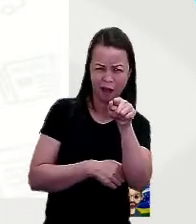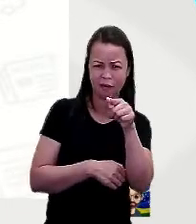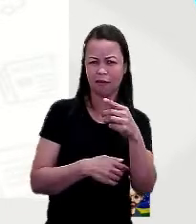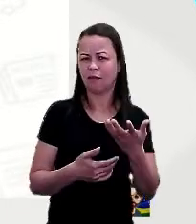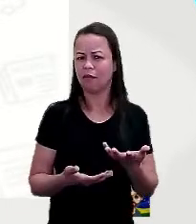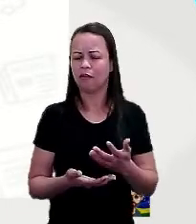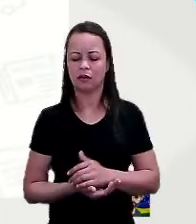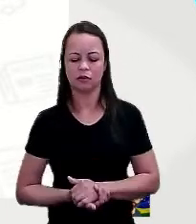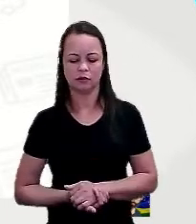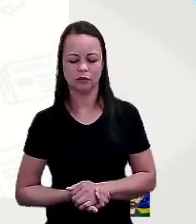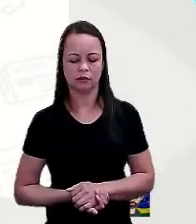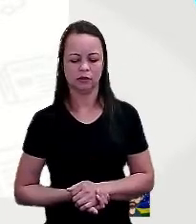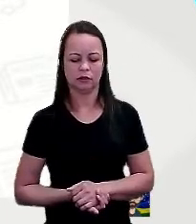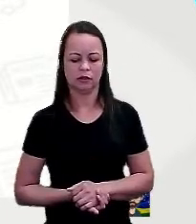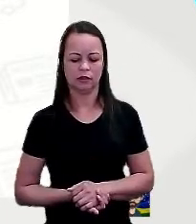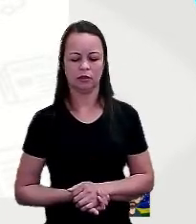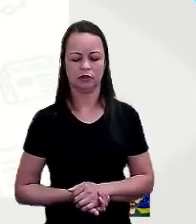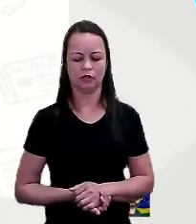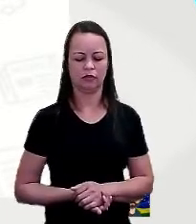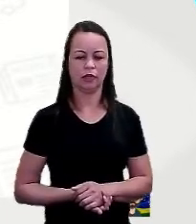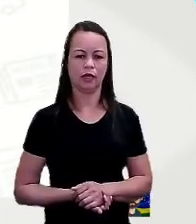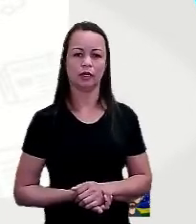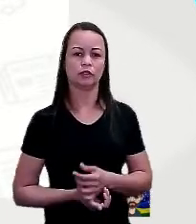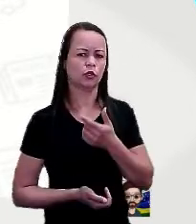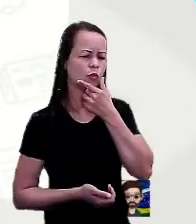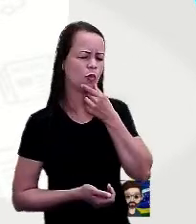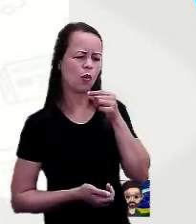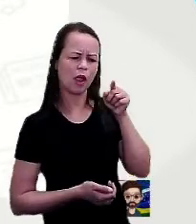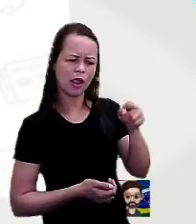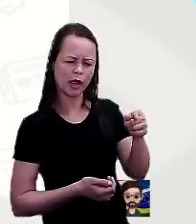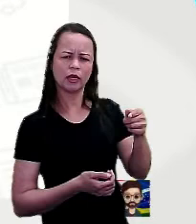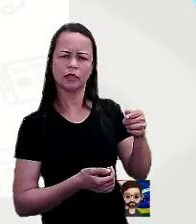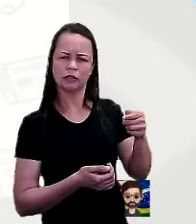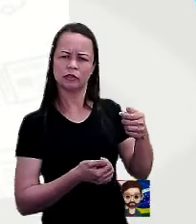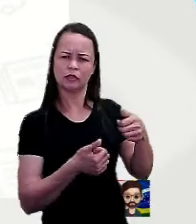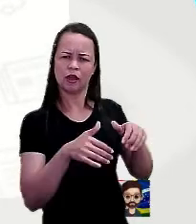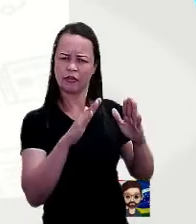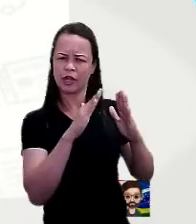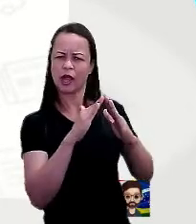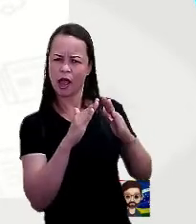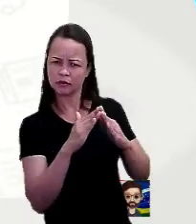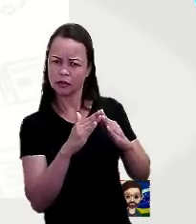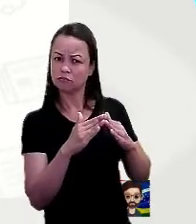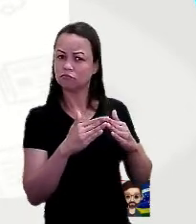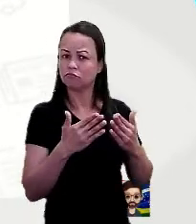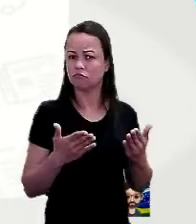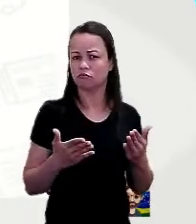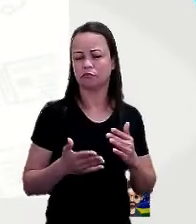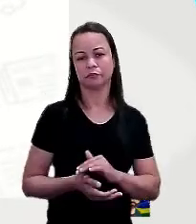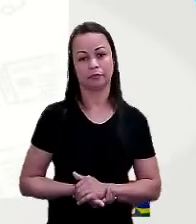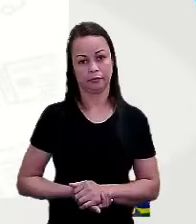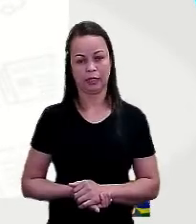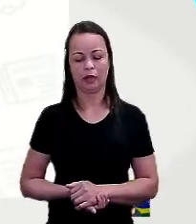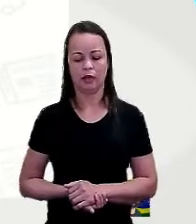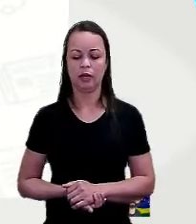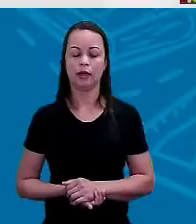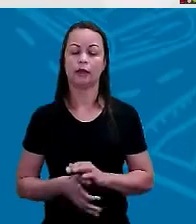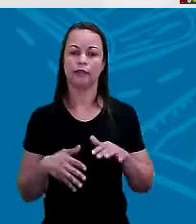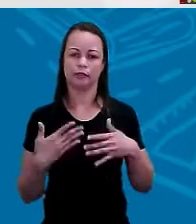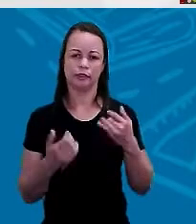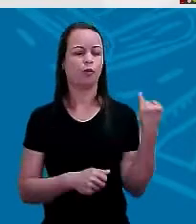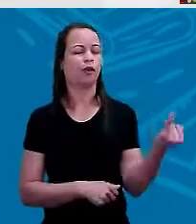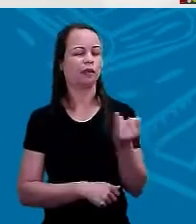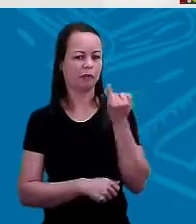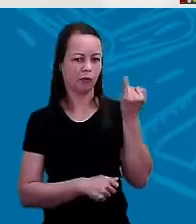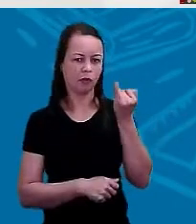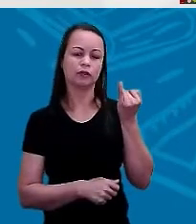know. Were you at home? Were they at home? Eles estavam em casa? Então, é muito